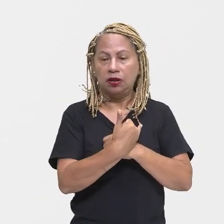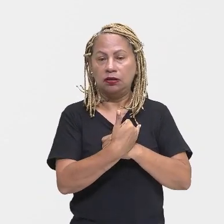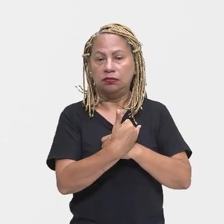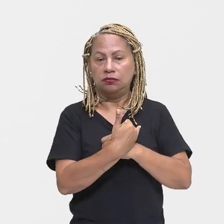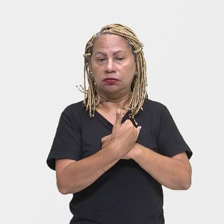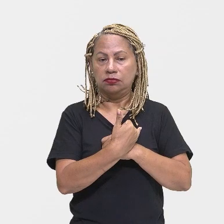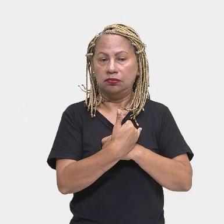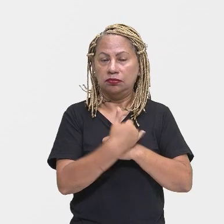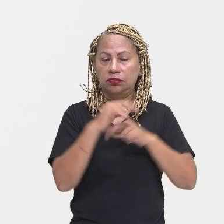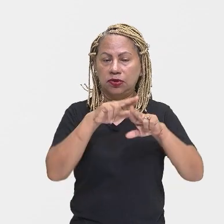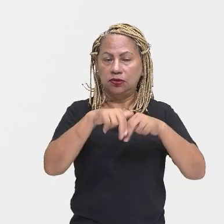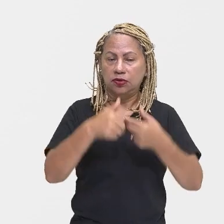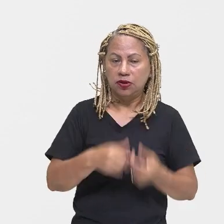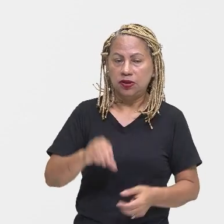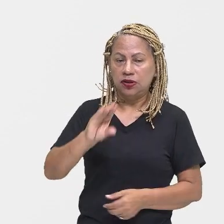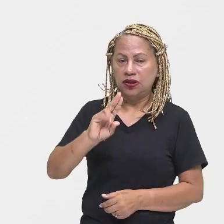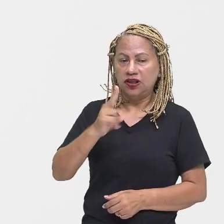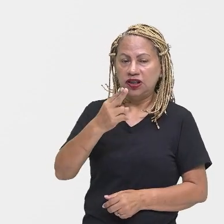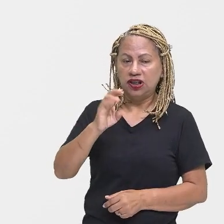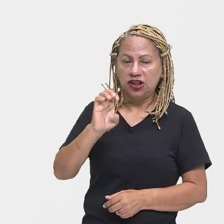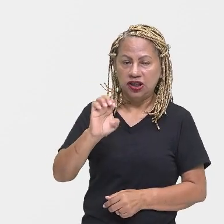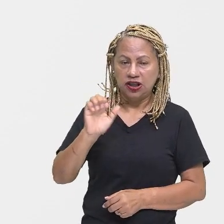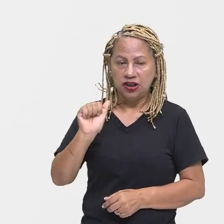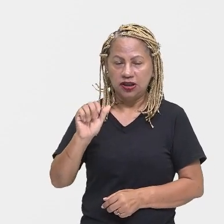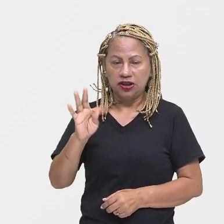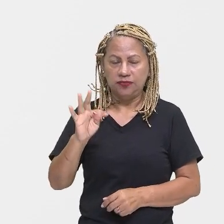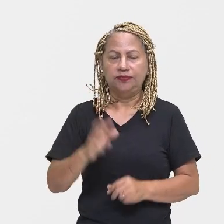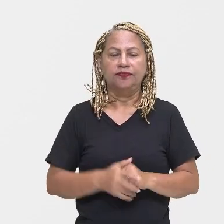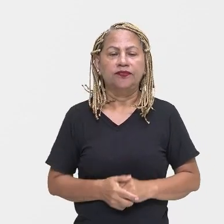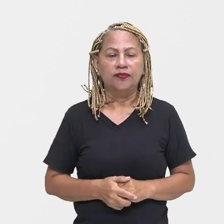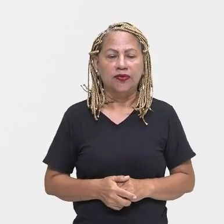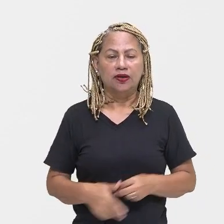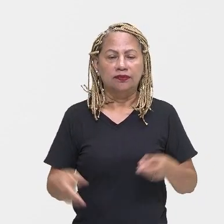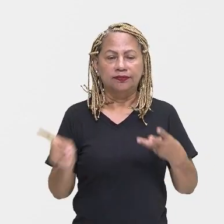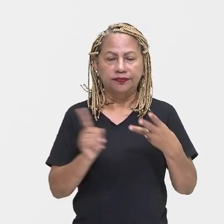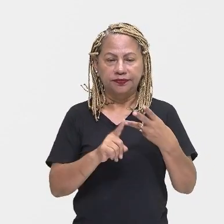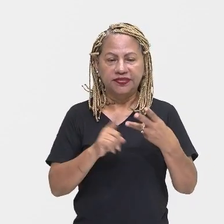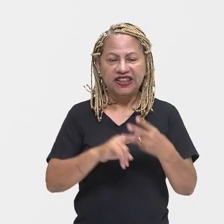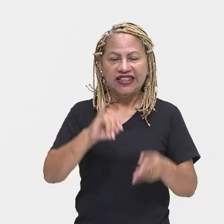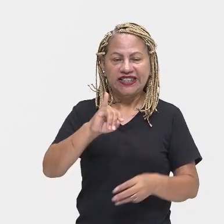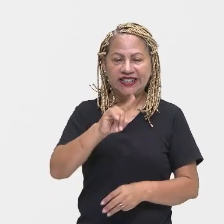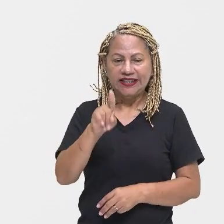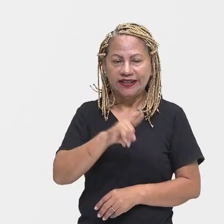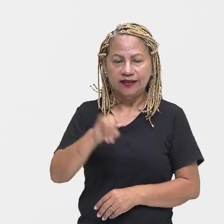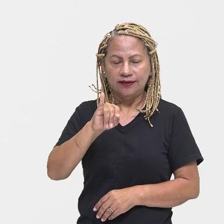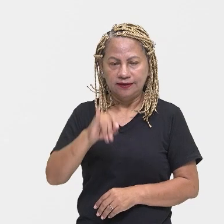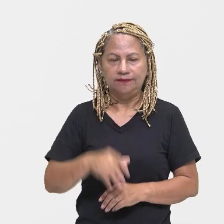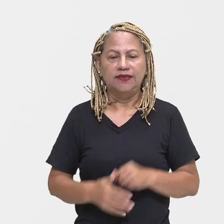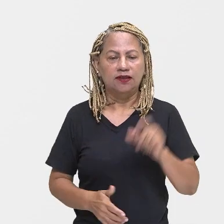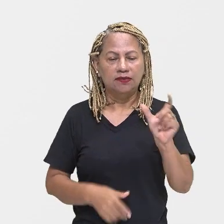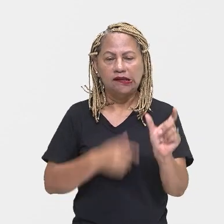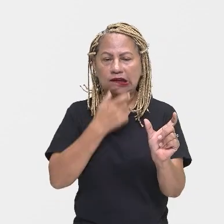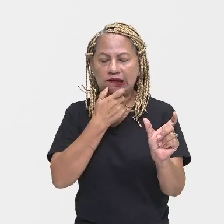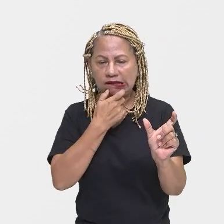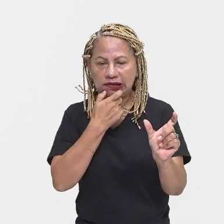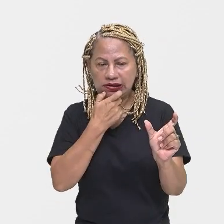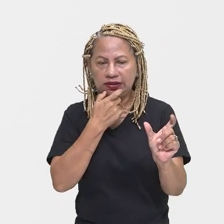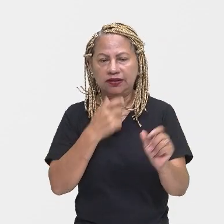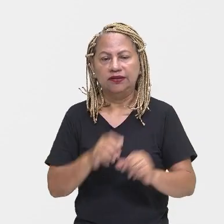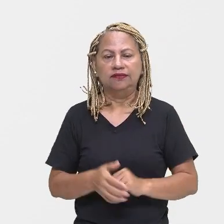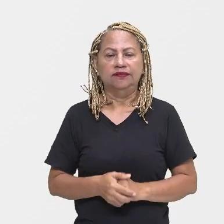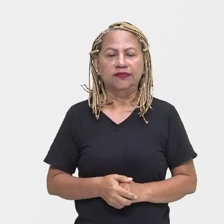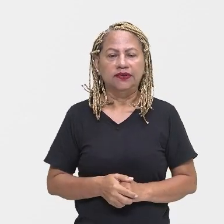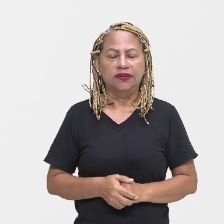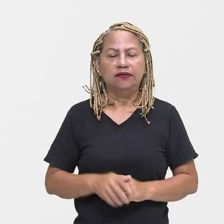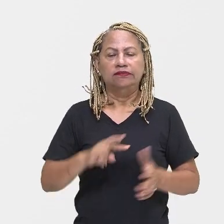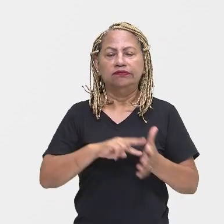de cheat. Easy, uma forma oral para o termo em inglês easy ou fácil. Então,